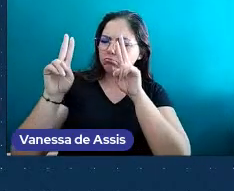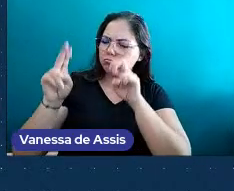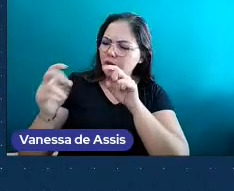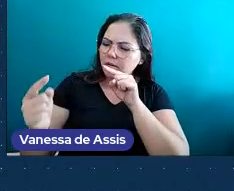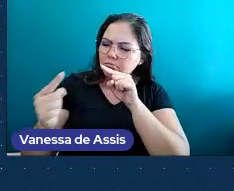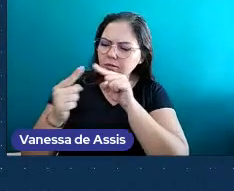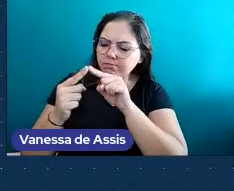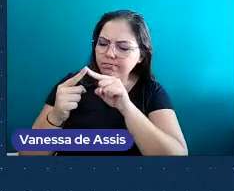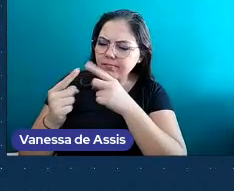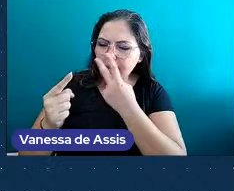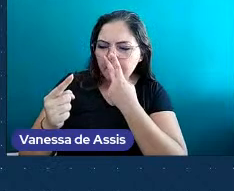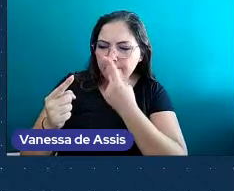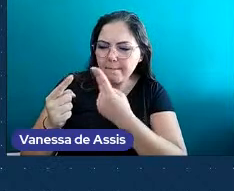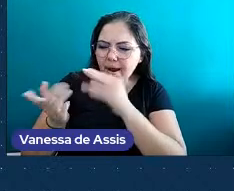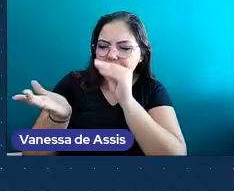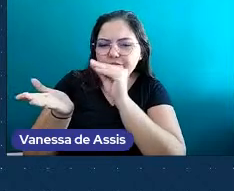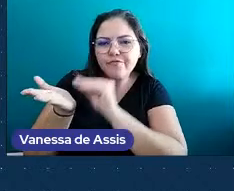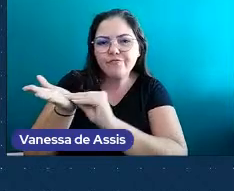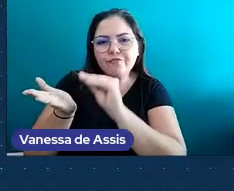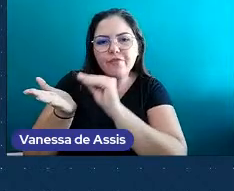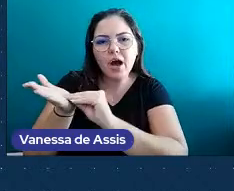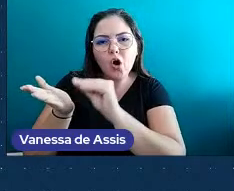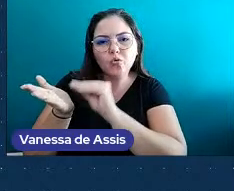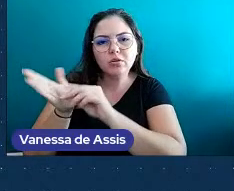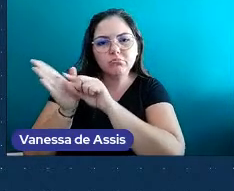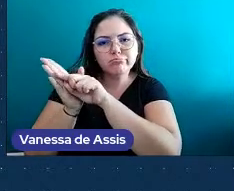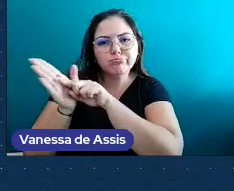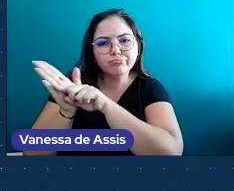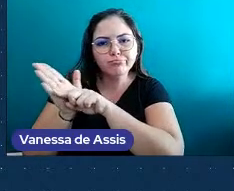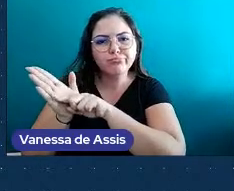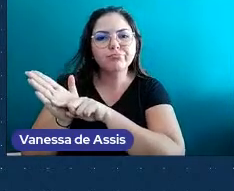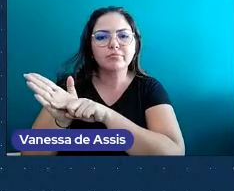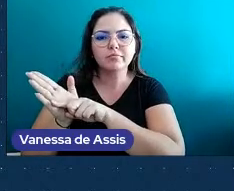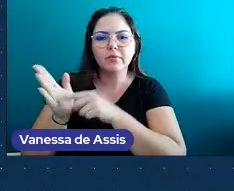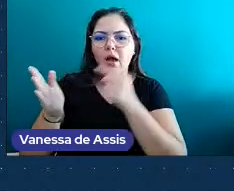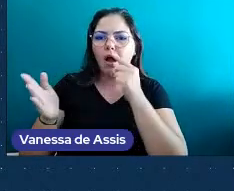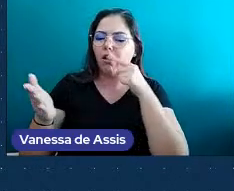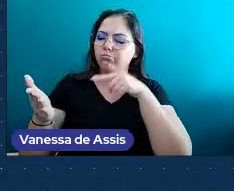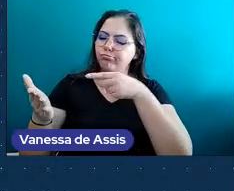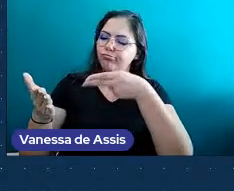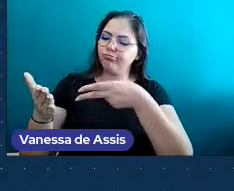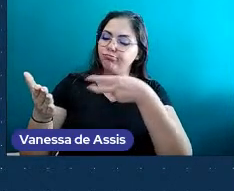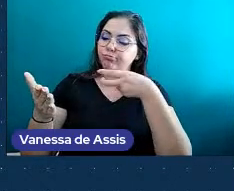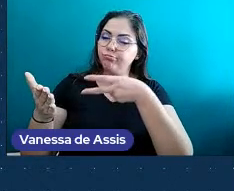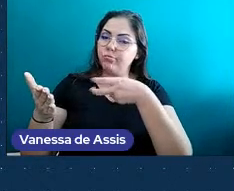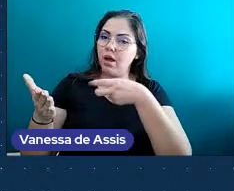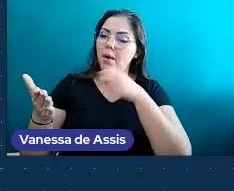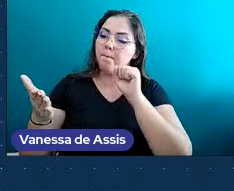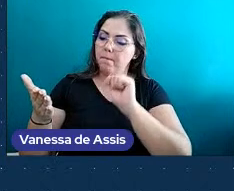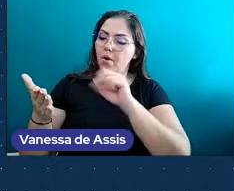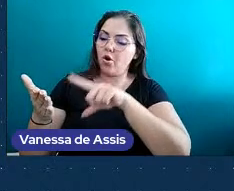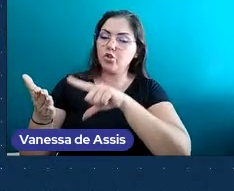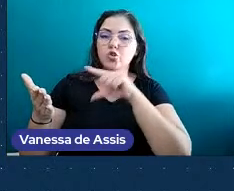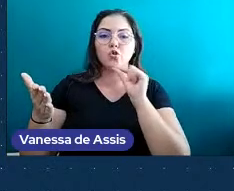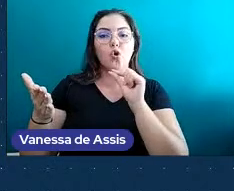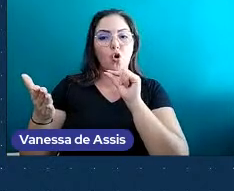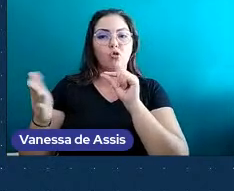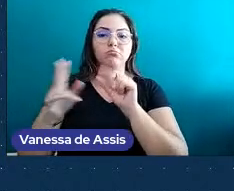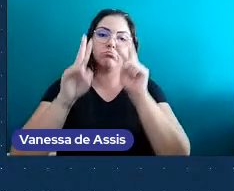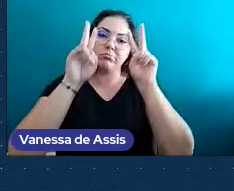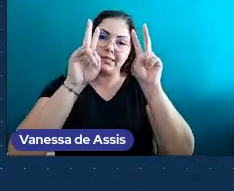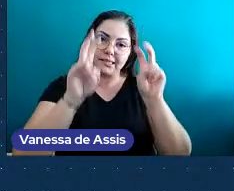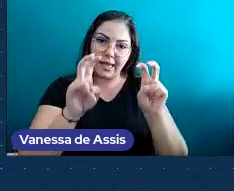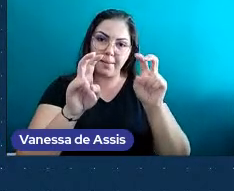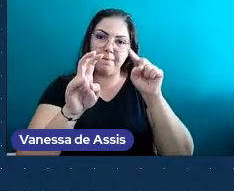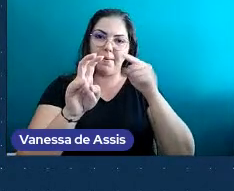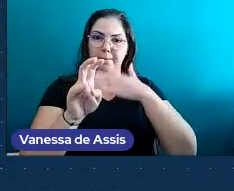que não foi investigado ainda tão bem, ou não foi bem explorado. Aquilo pode se tornar, então, um